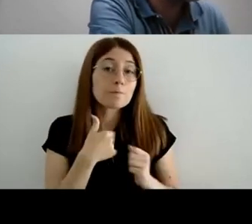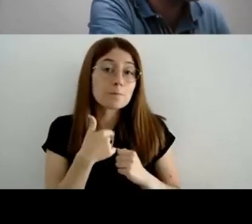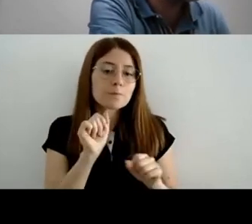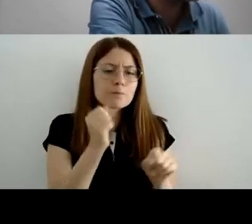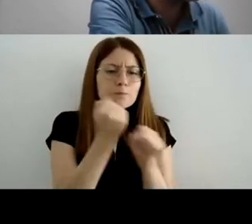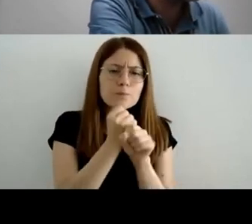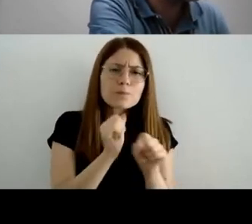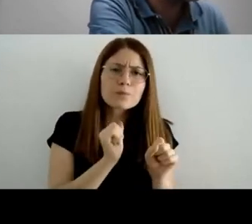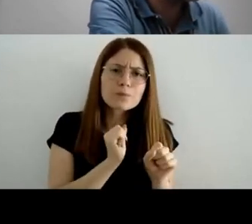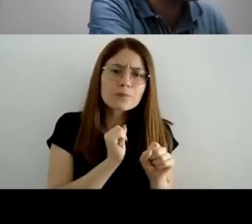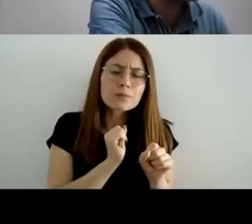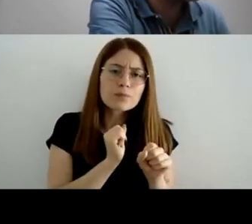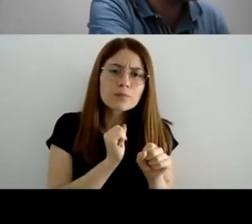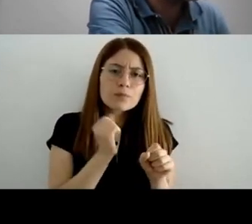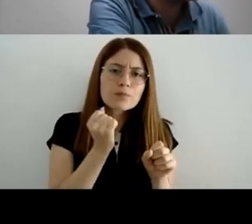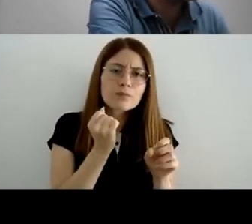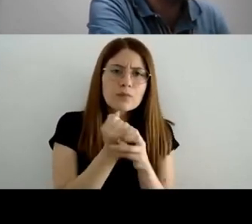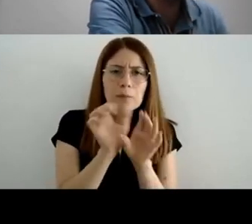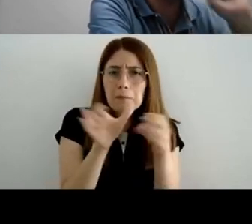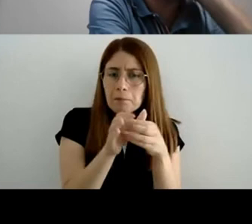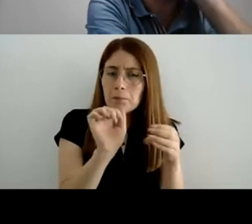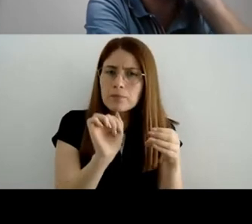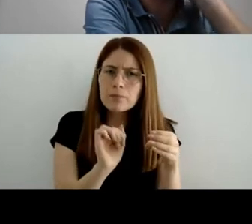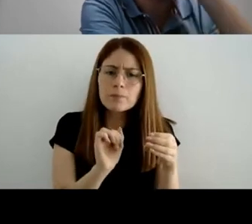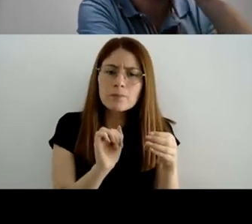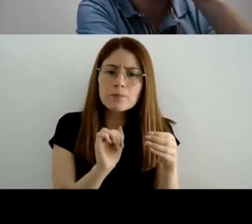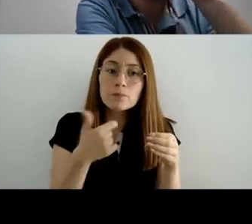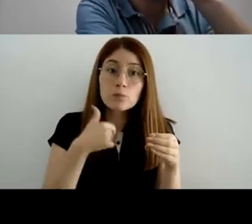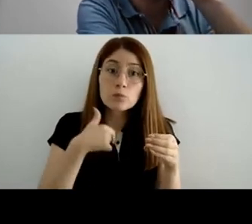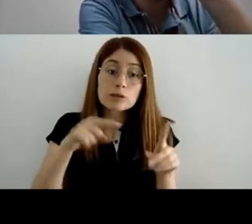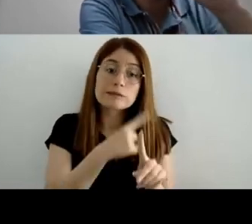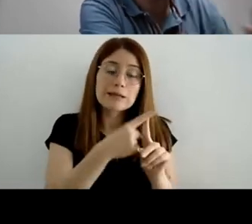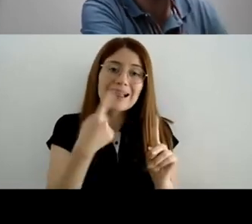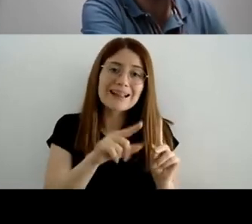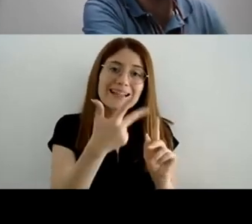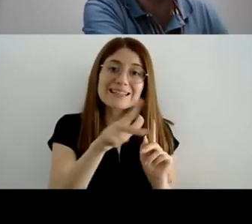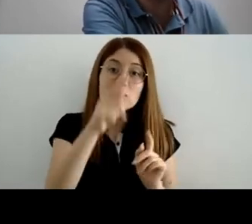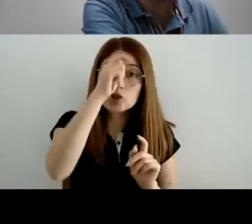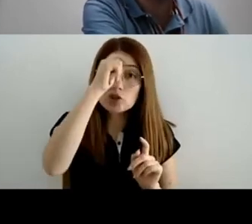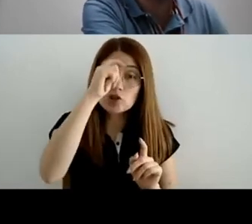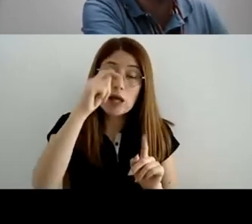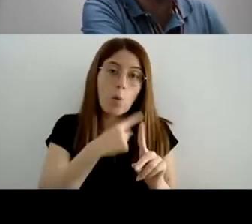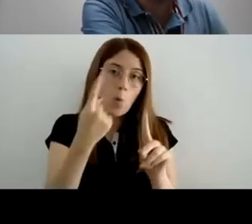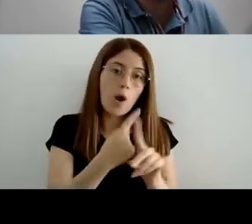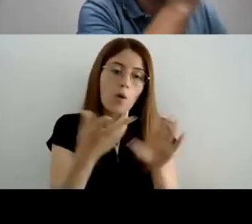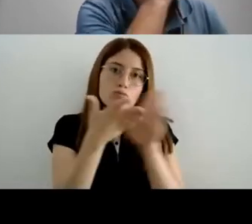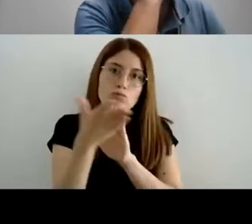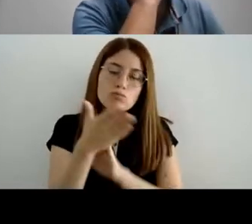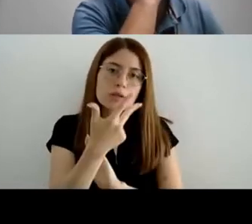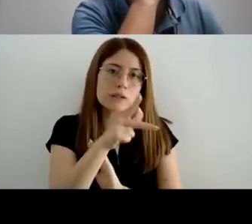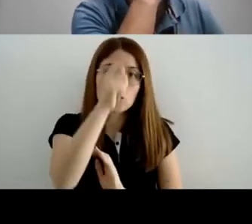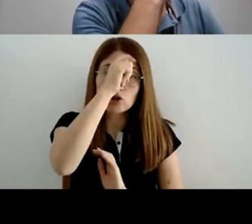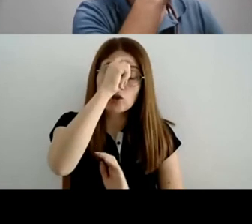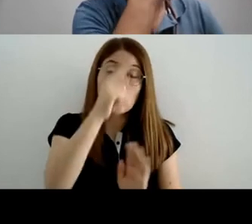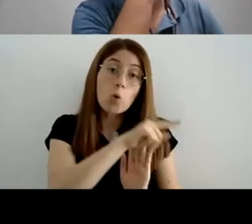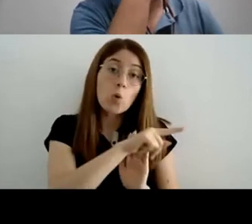stakeholders. E este ano, nós temos sempre cerca de 100 estagiários todos os anos colocados, e, logicamente, nem todos os